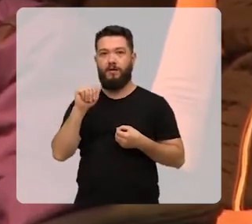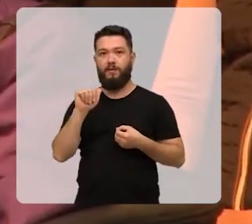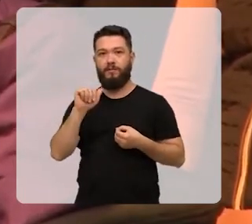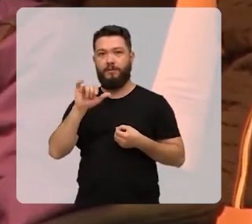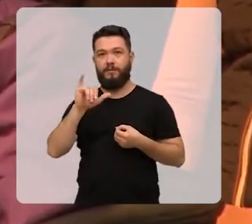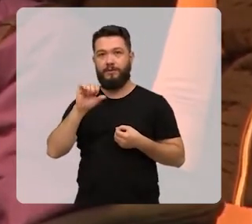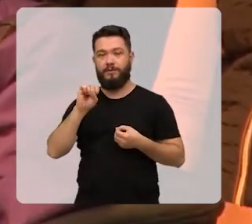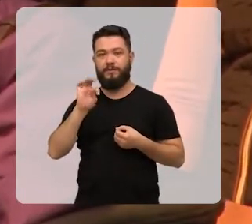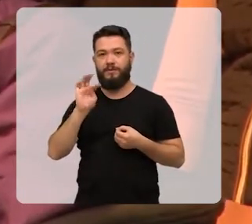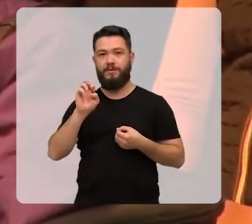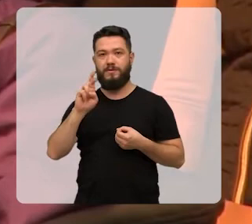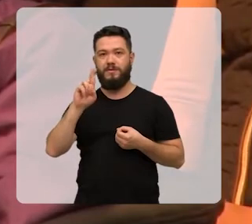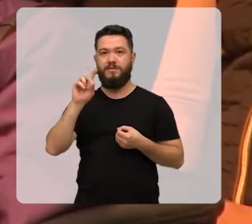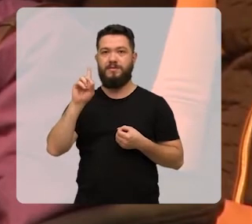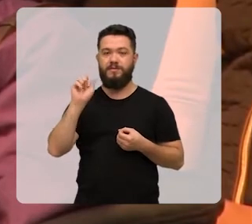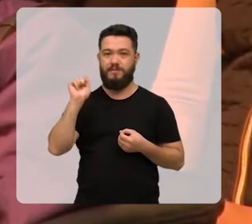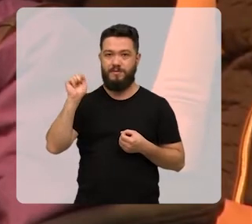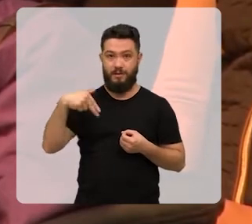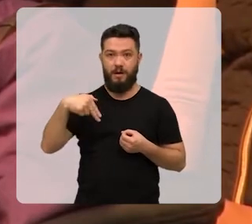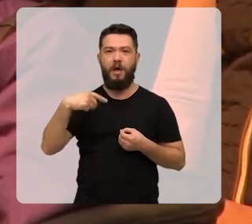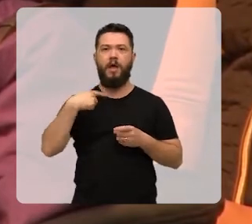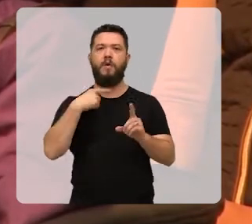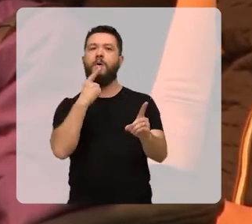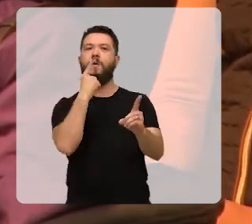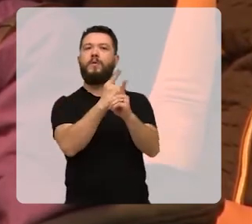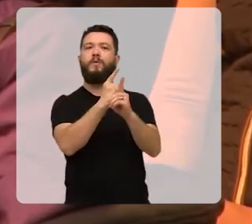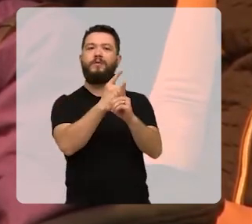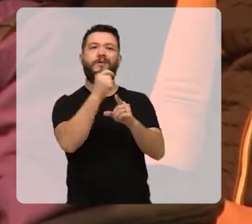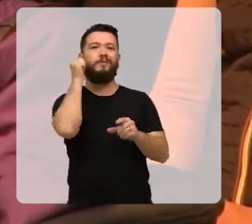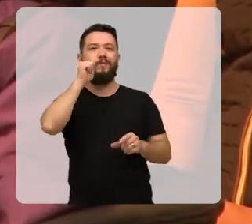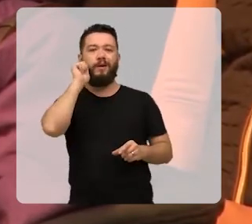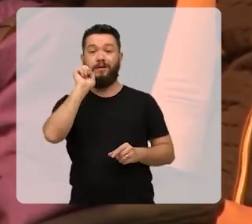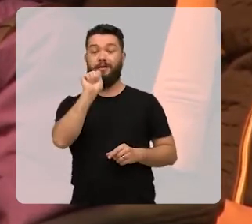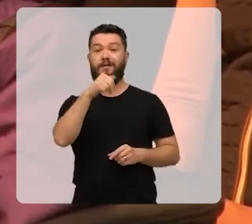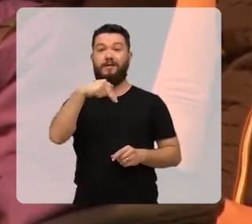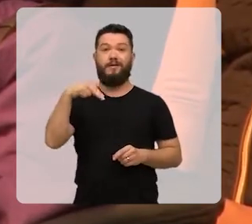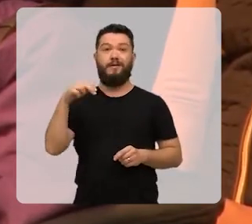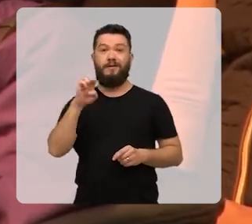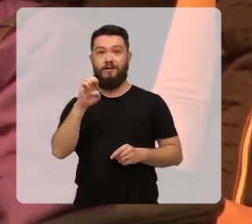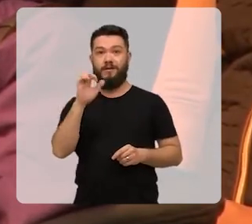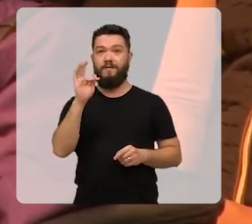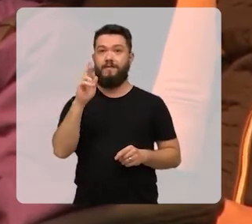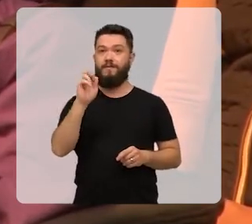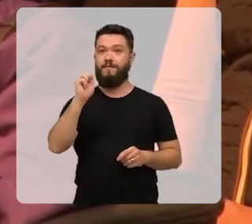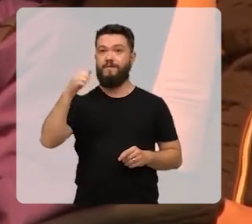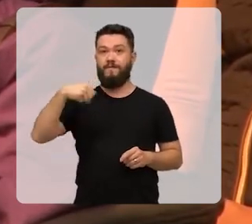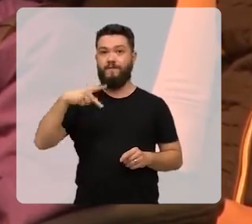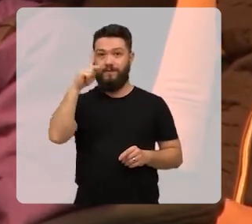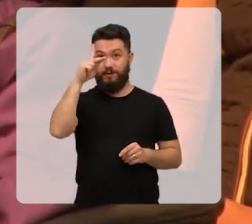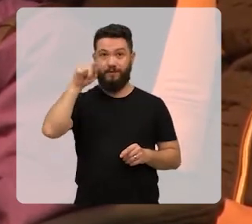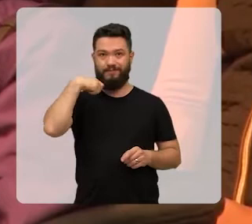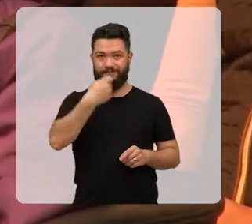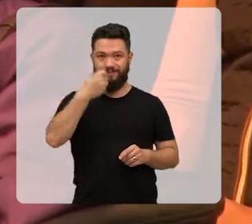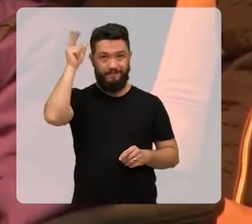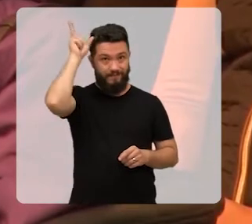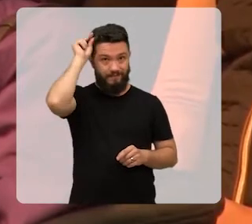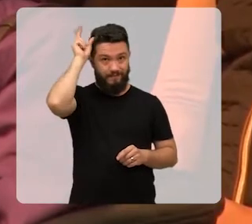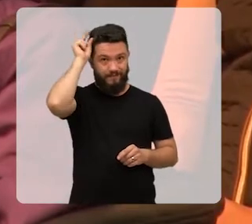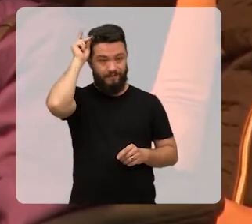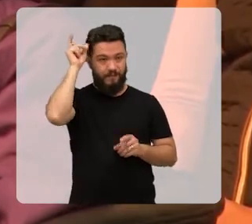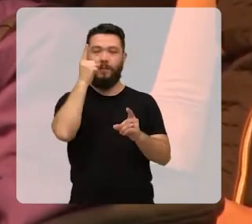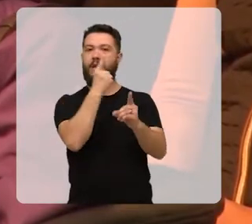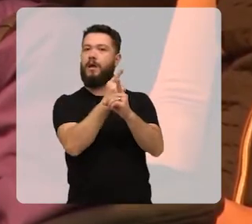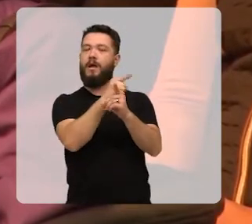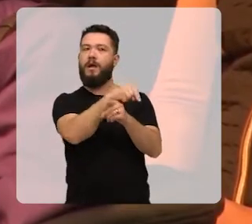Encontrei a Anne Frank em outubro de 1941 no lycée judaico, na classe onde nós cidávamos